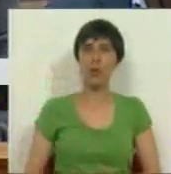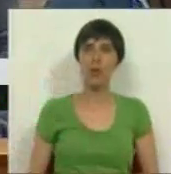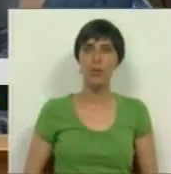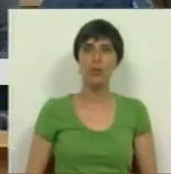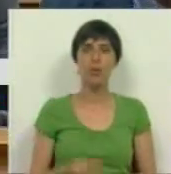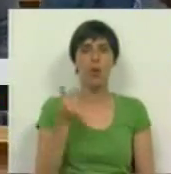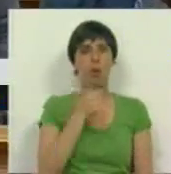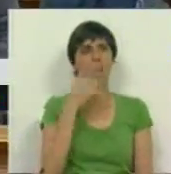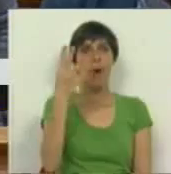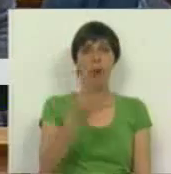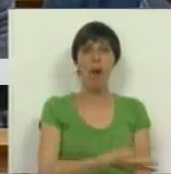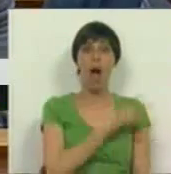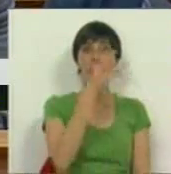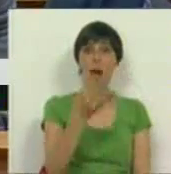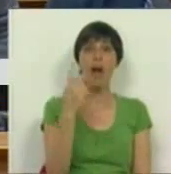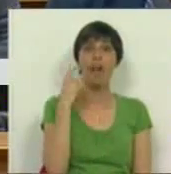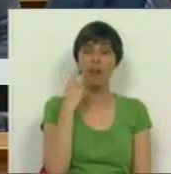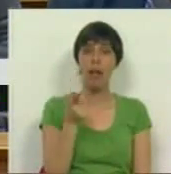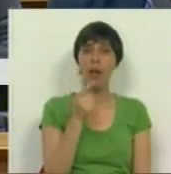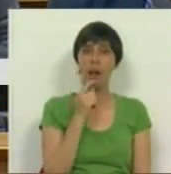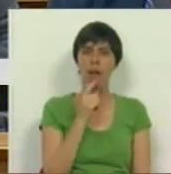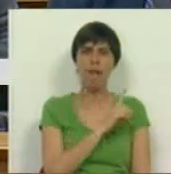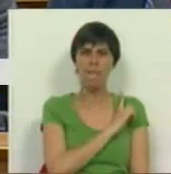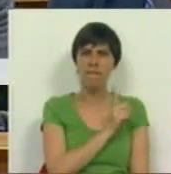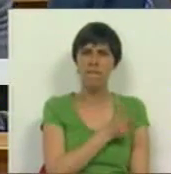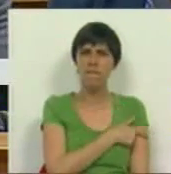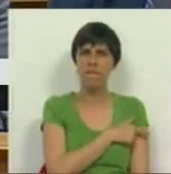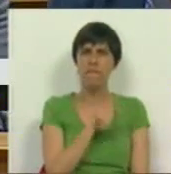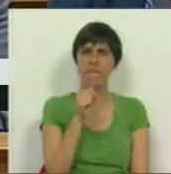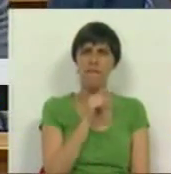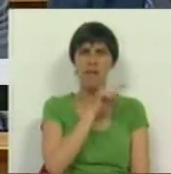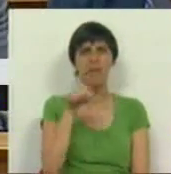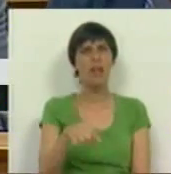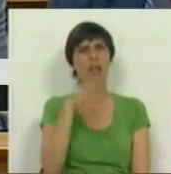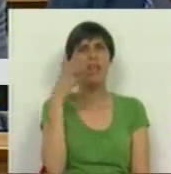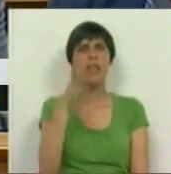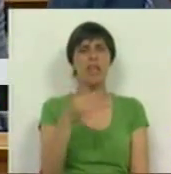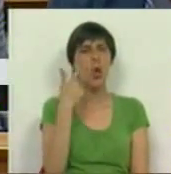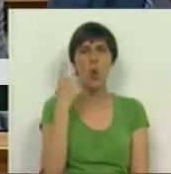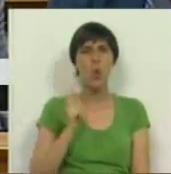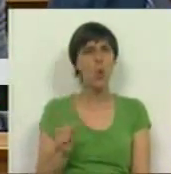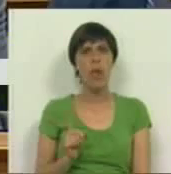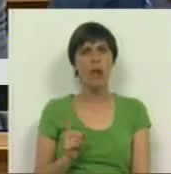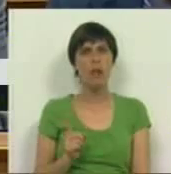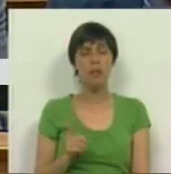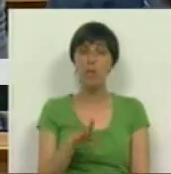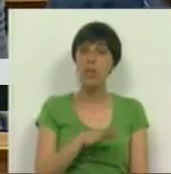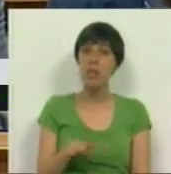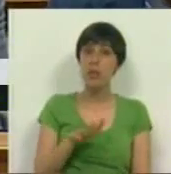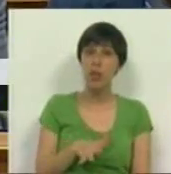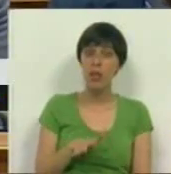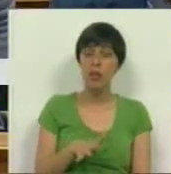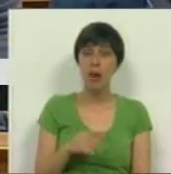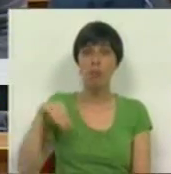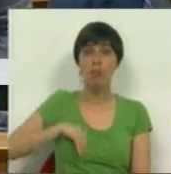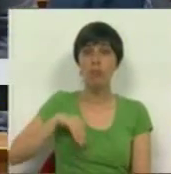4 anos depois os senhores têm o desplante de vir aqui dizer que não conhecem a situação